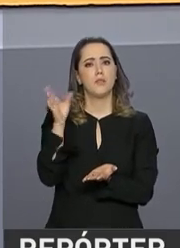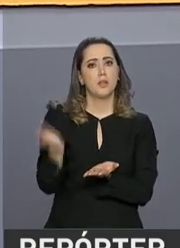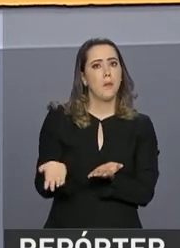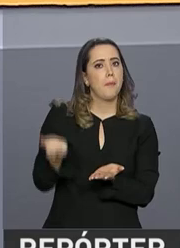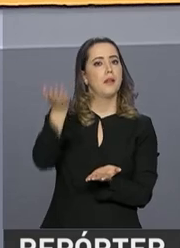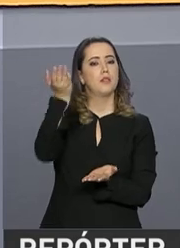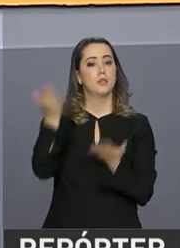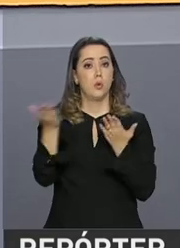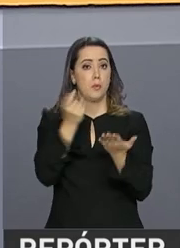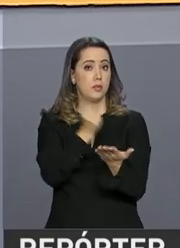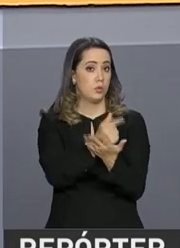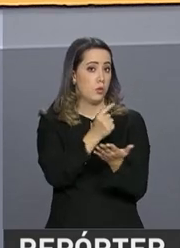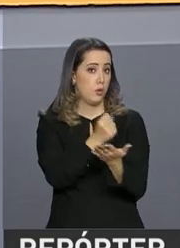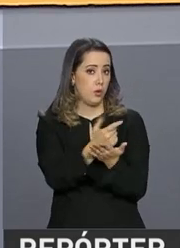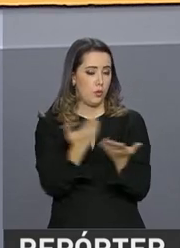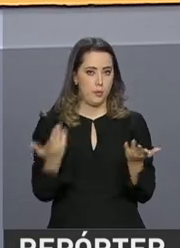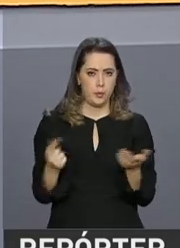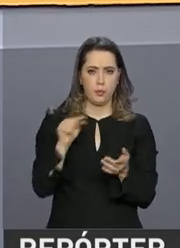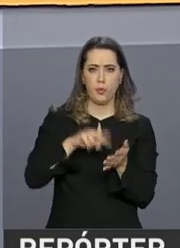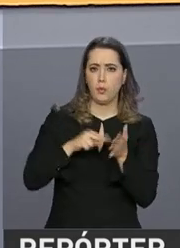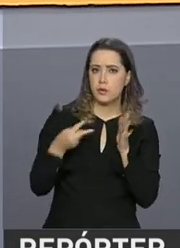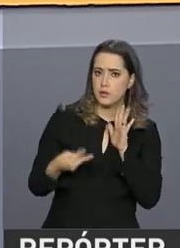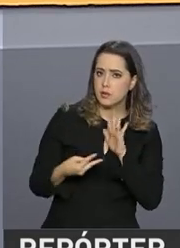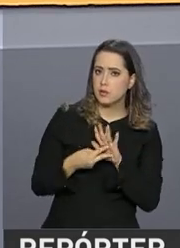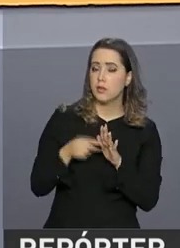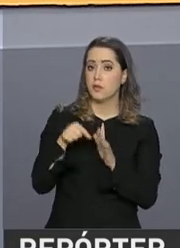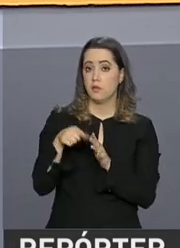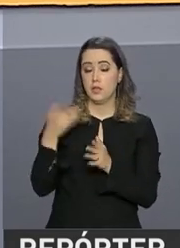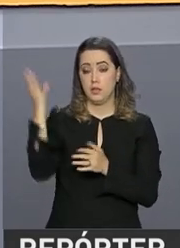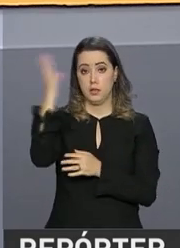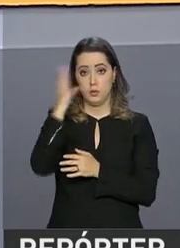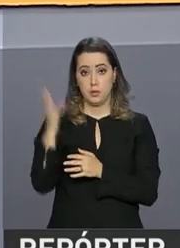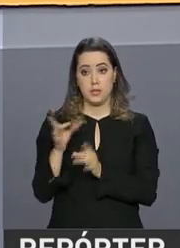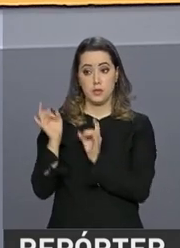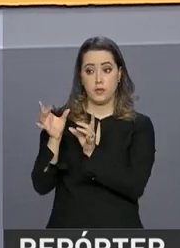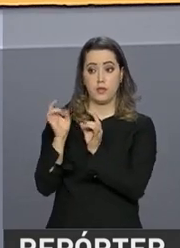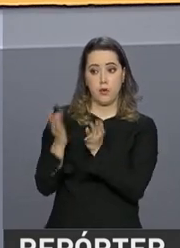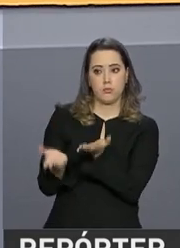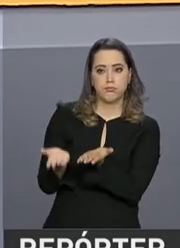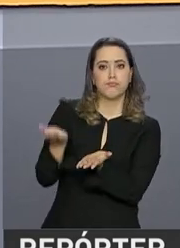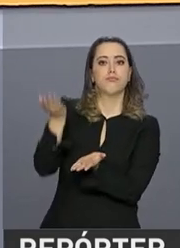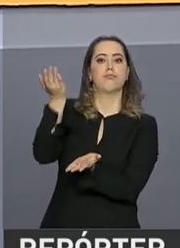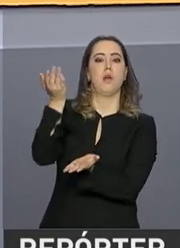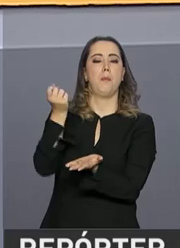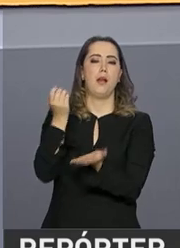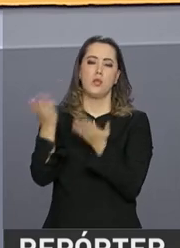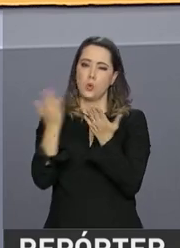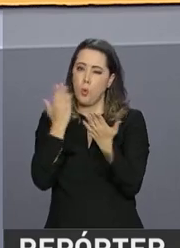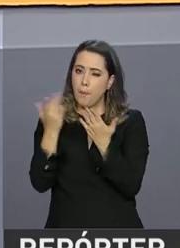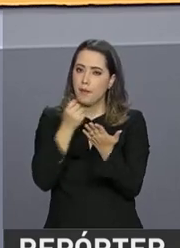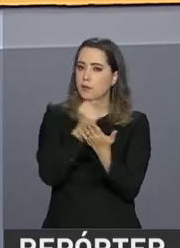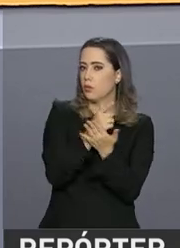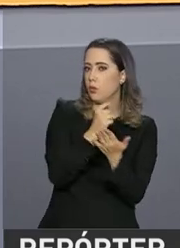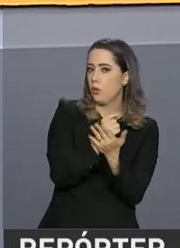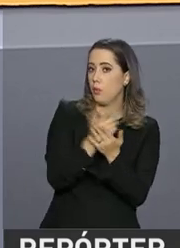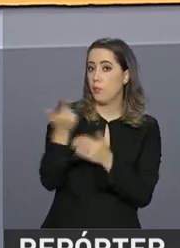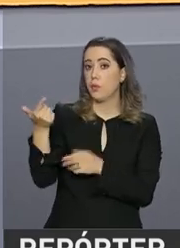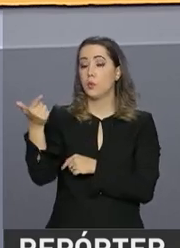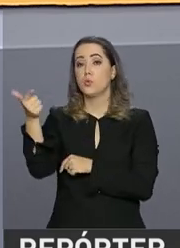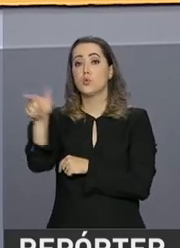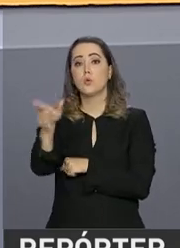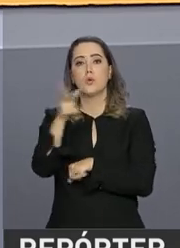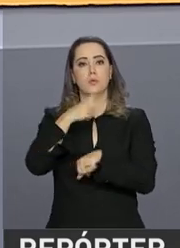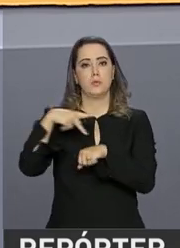US$ 1,9 bilhão. Isso significa que, no período, o Brasil vendeu mais do que comprou de outros países. As exportações